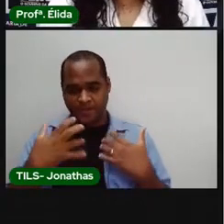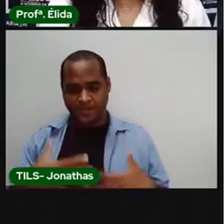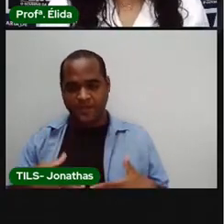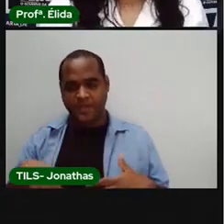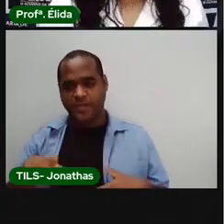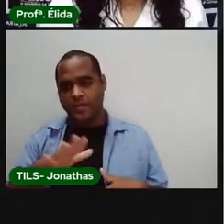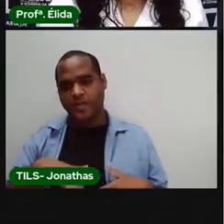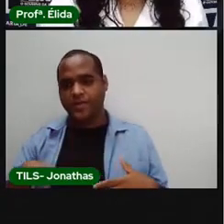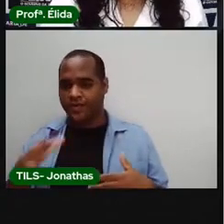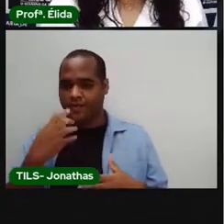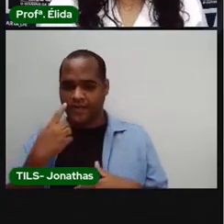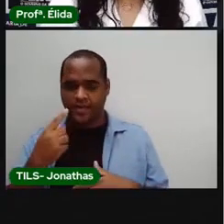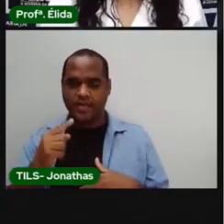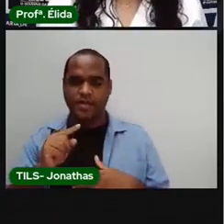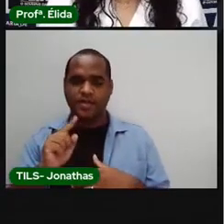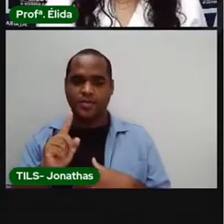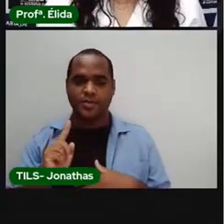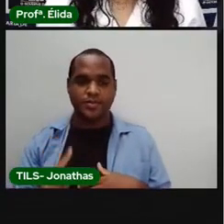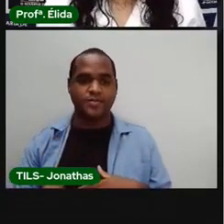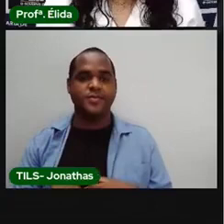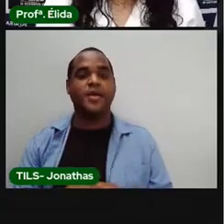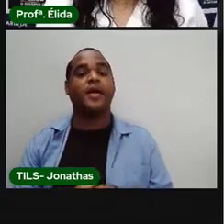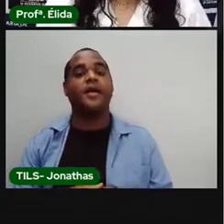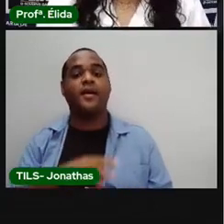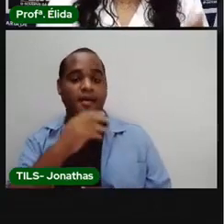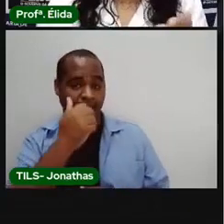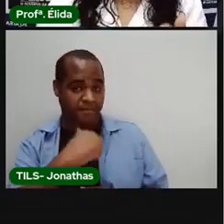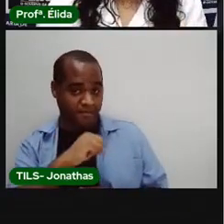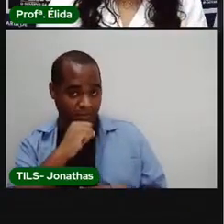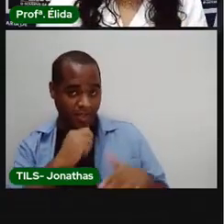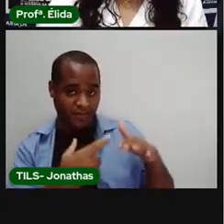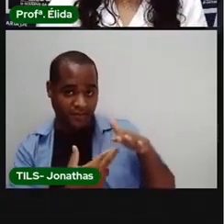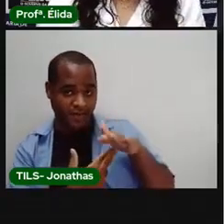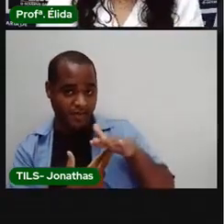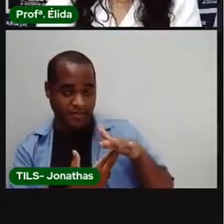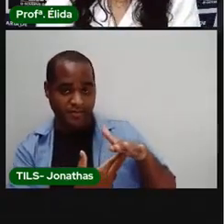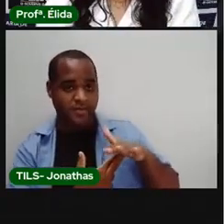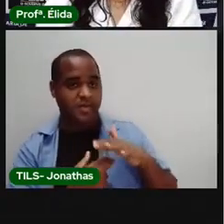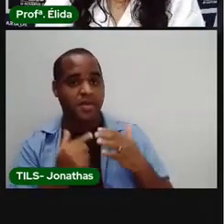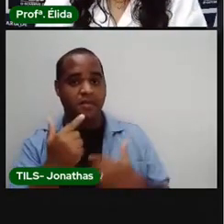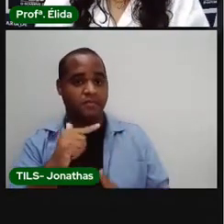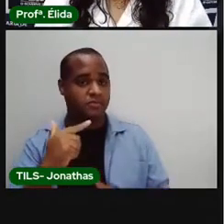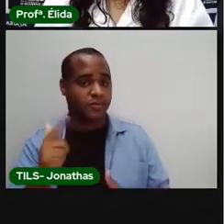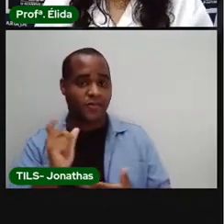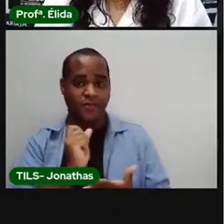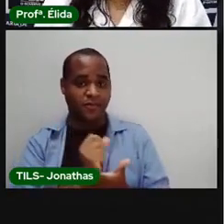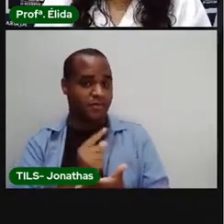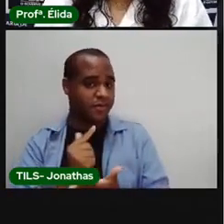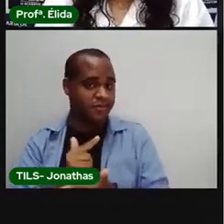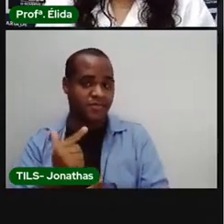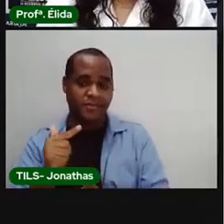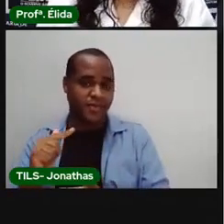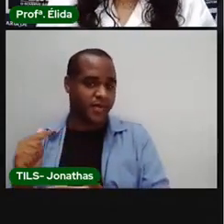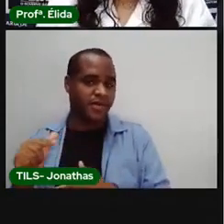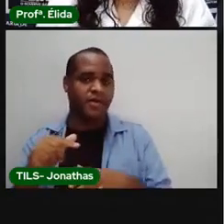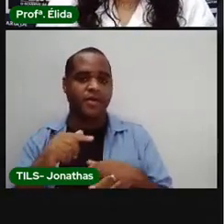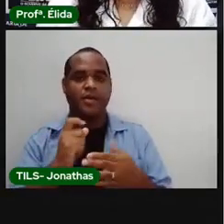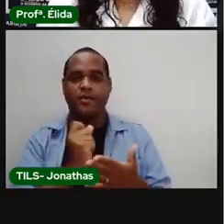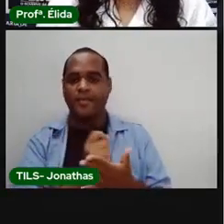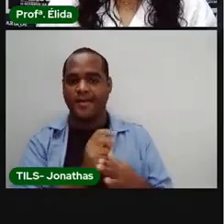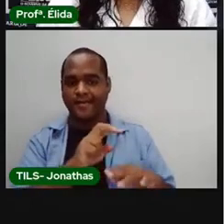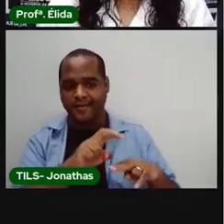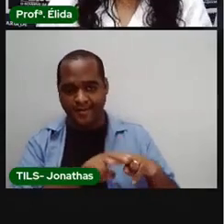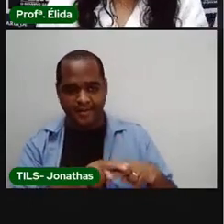depois dos pontinhos. Mamãe foi à feira, não teve o que comprar. Comprou